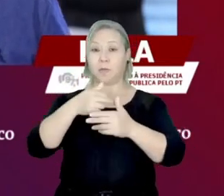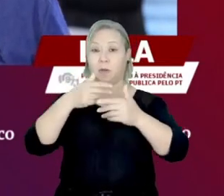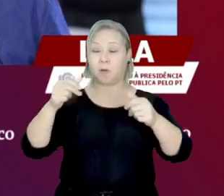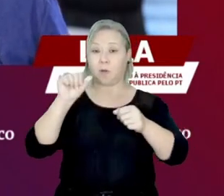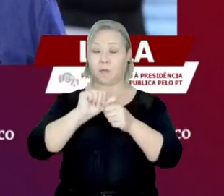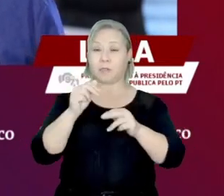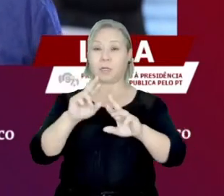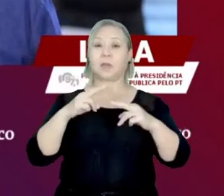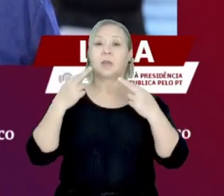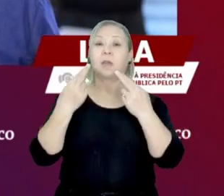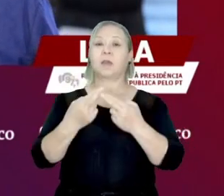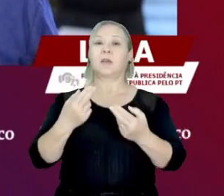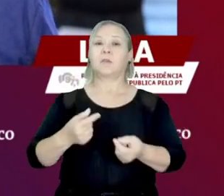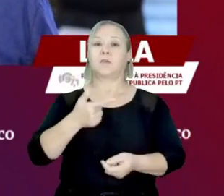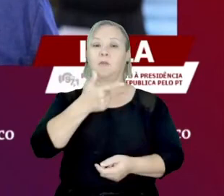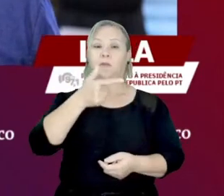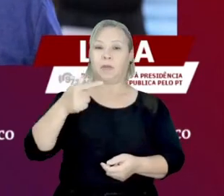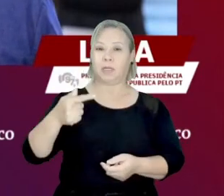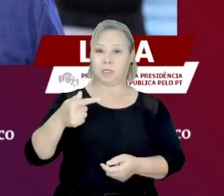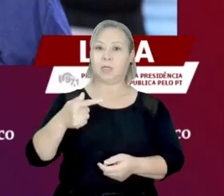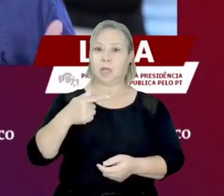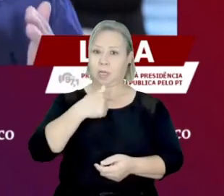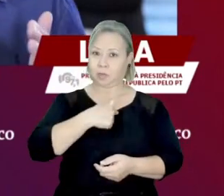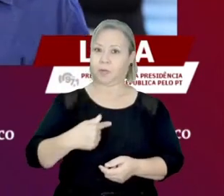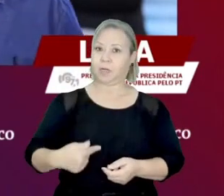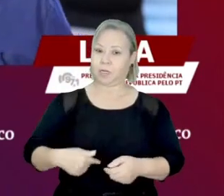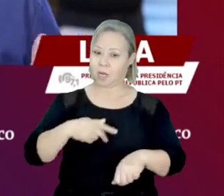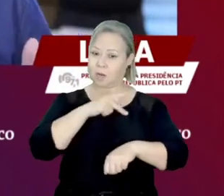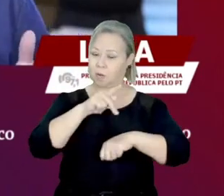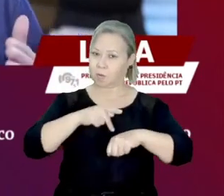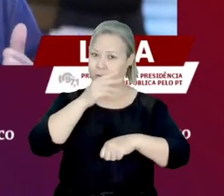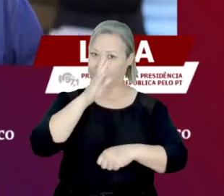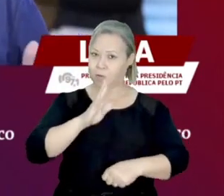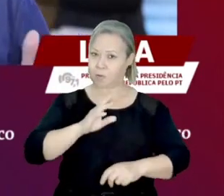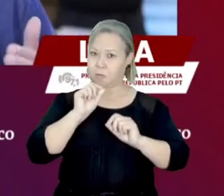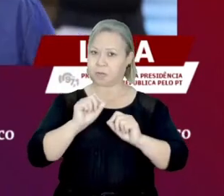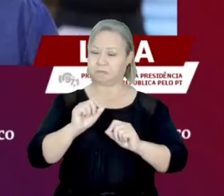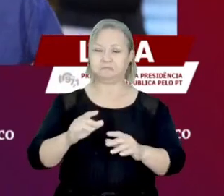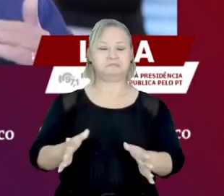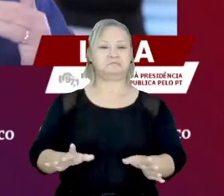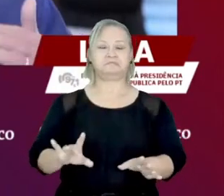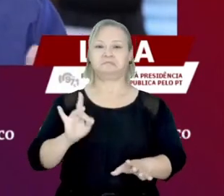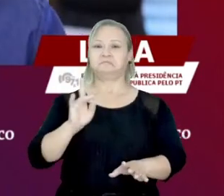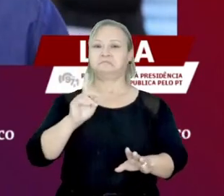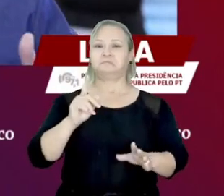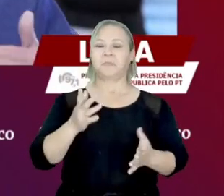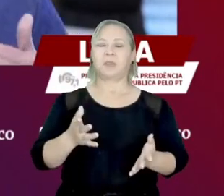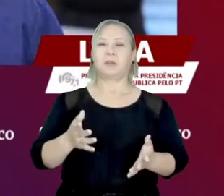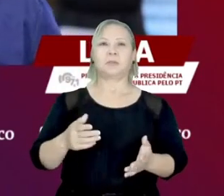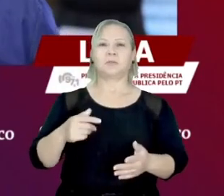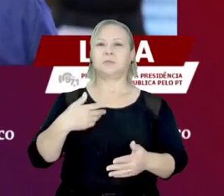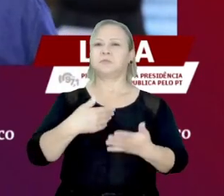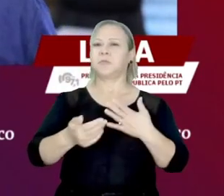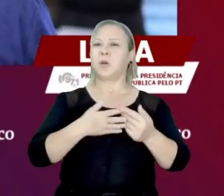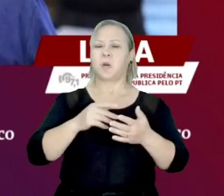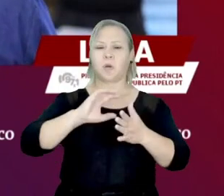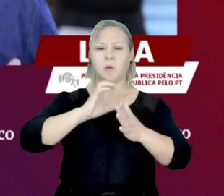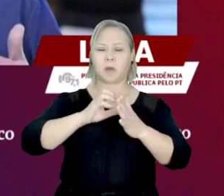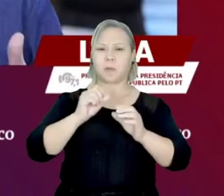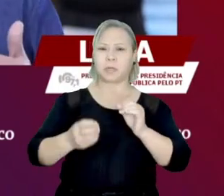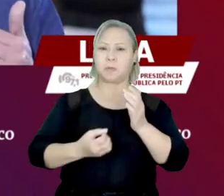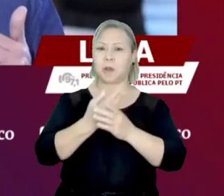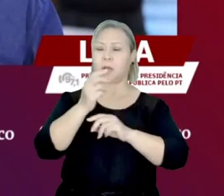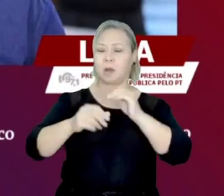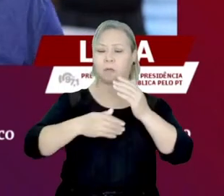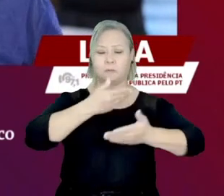relação entre os entes federados. Ou seja, nós queremos fazer com que esse país volte a viver em paz. Lula. Que